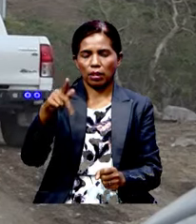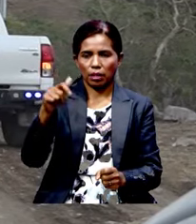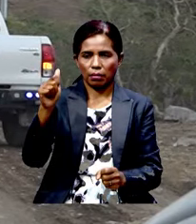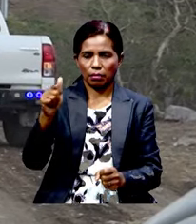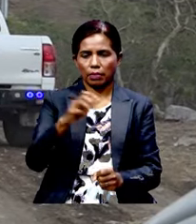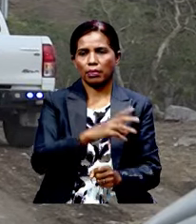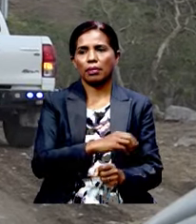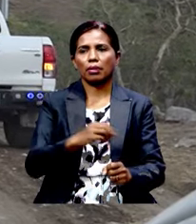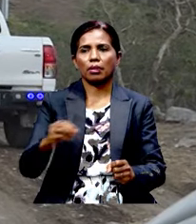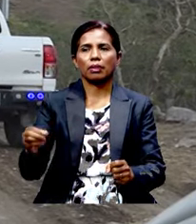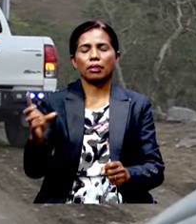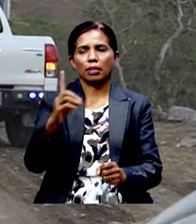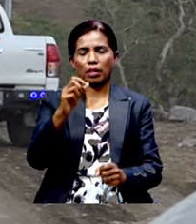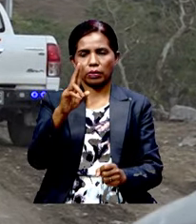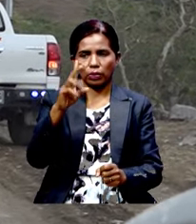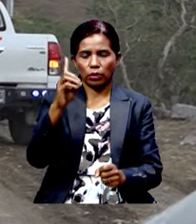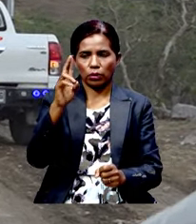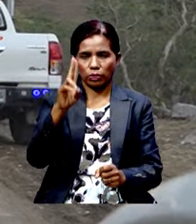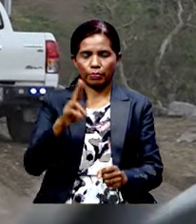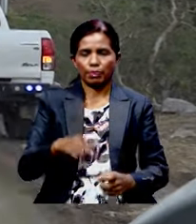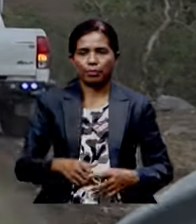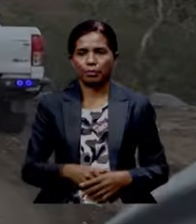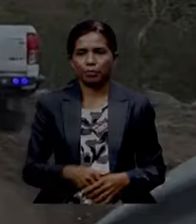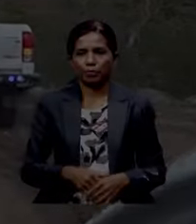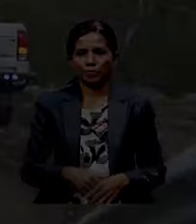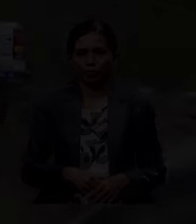Miligo Purugua Nodaudu Efizenya Babu Jacinto Fuka GMN.